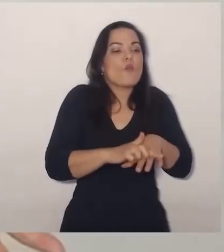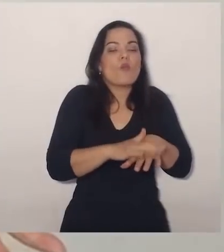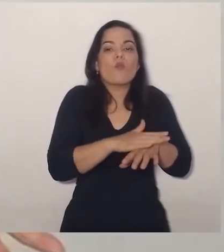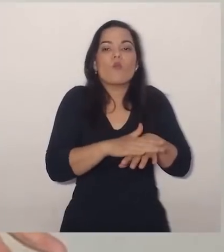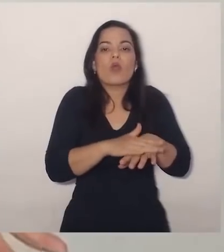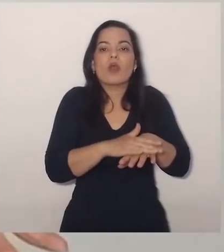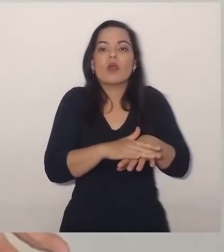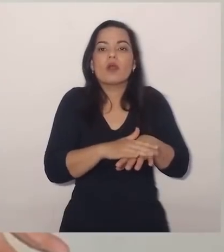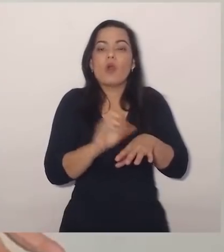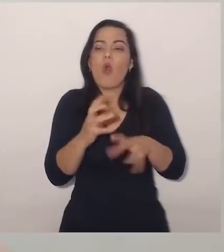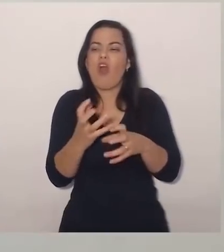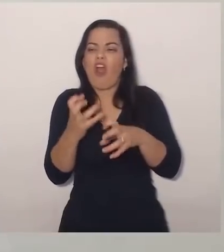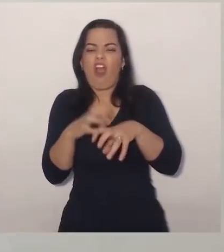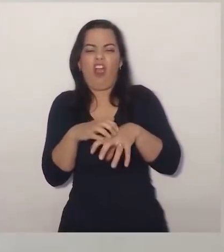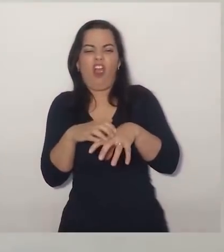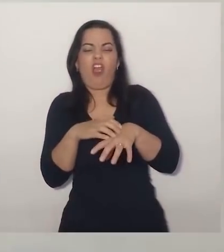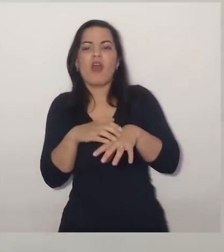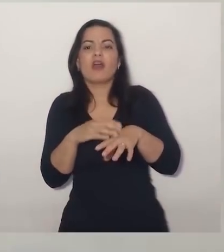sentido é esse?